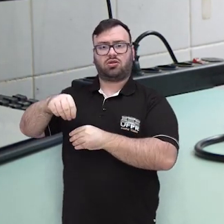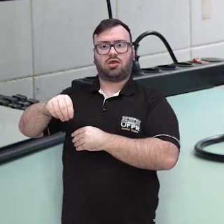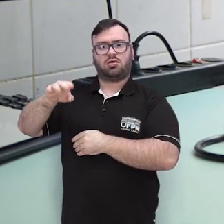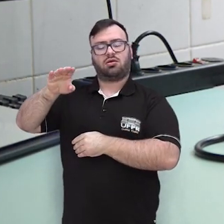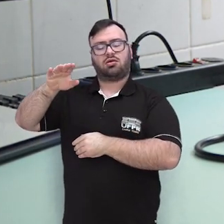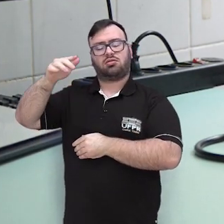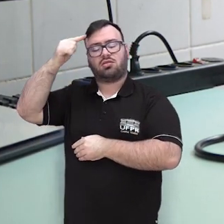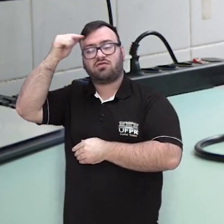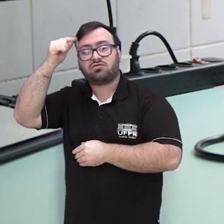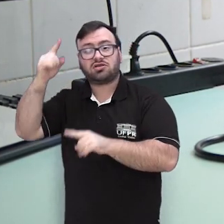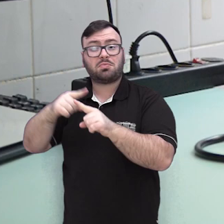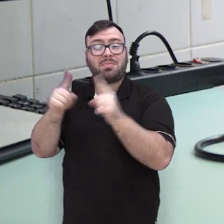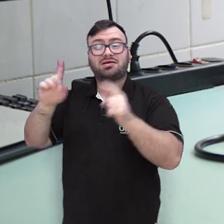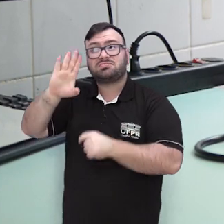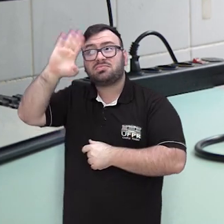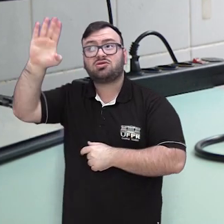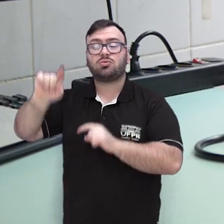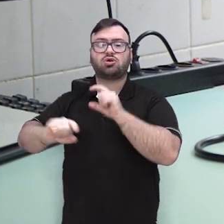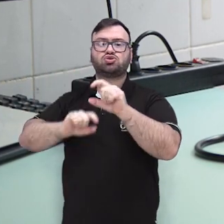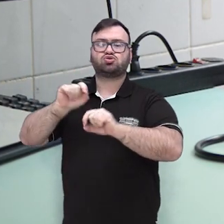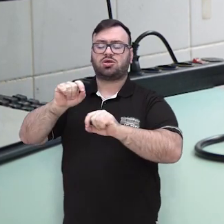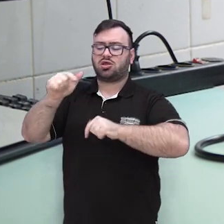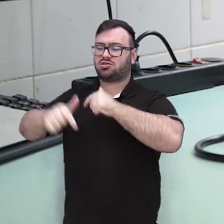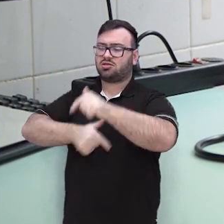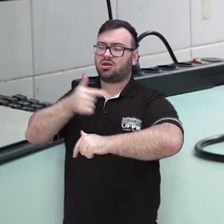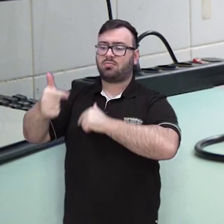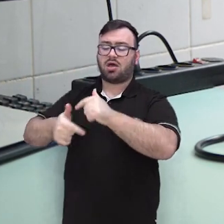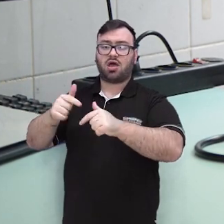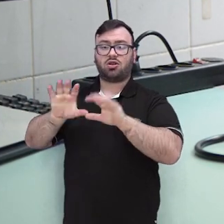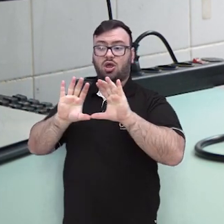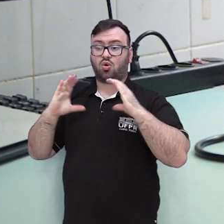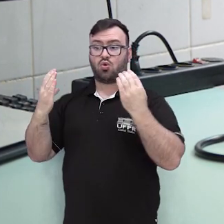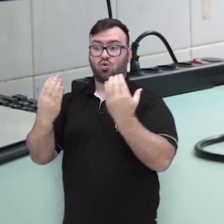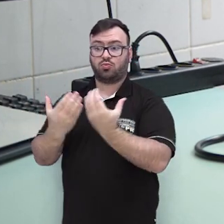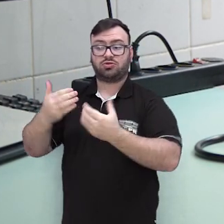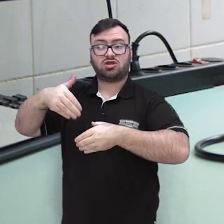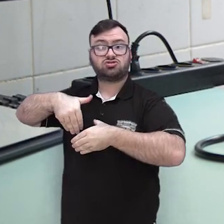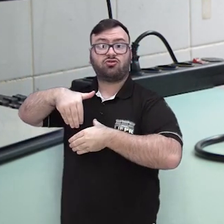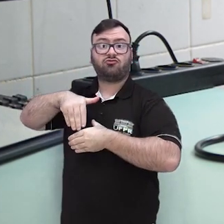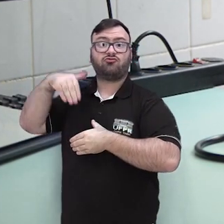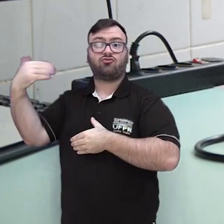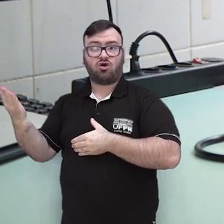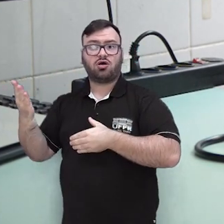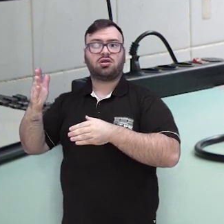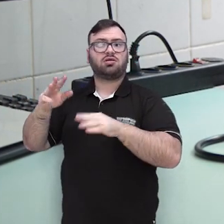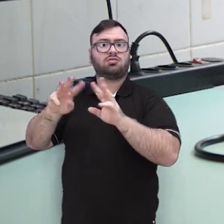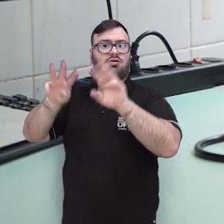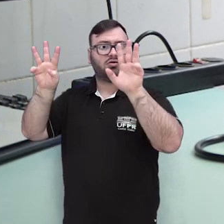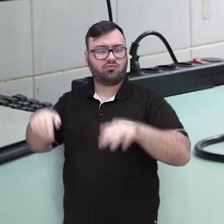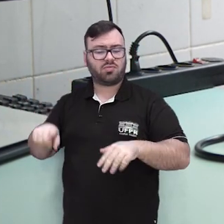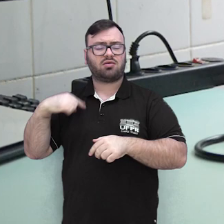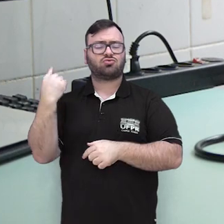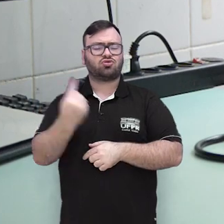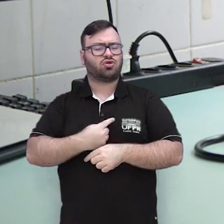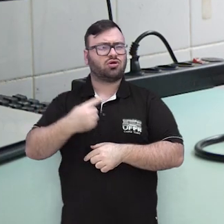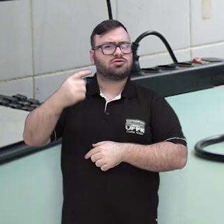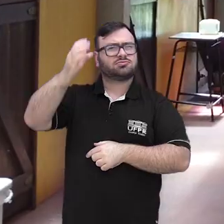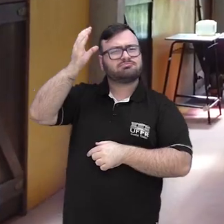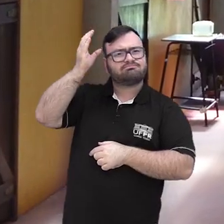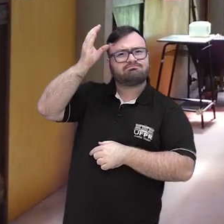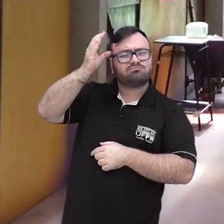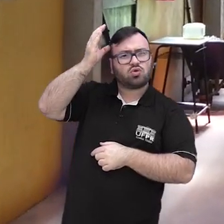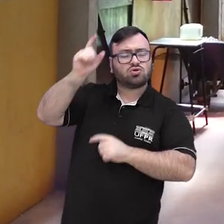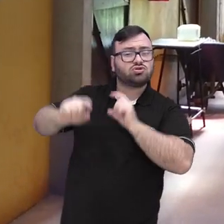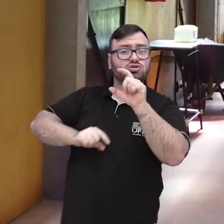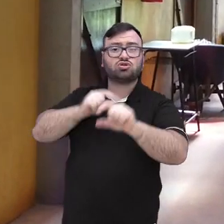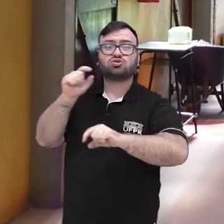acho que principalmente em relação à comunidade externa. Dentro dessa universidade, a gente toma consciência de um coletivo